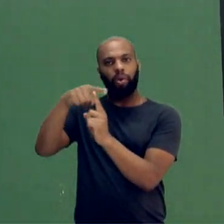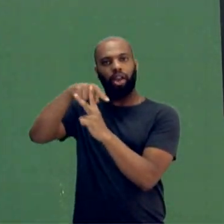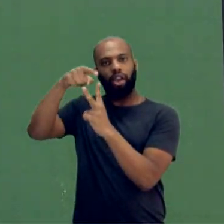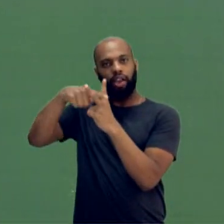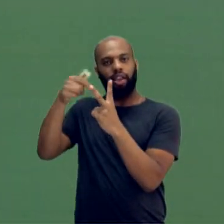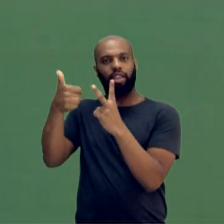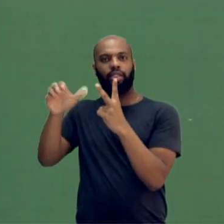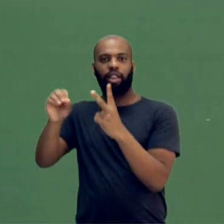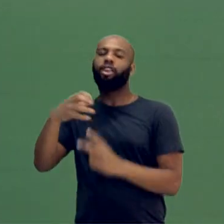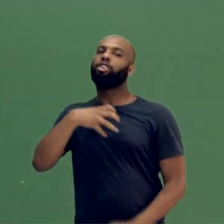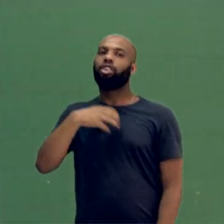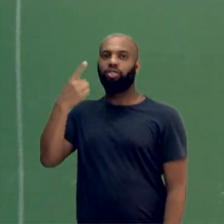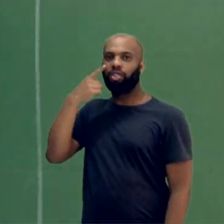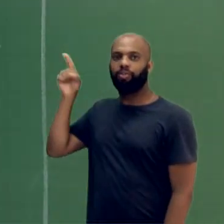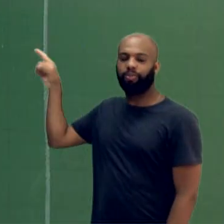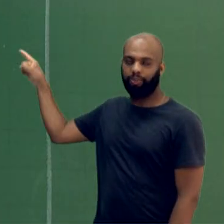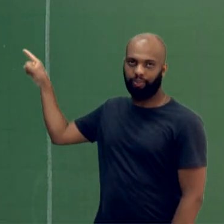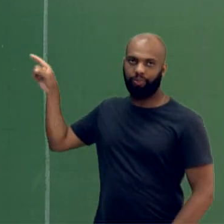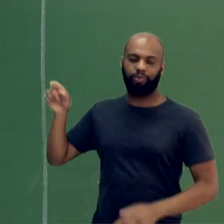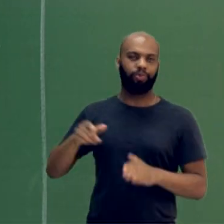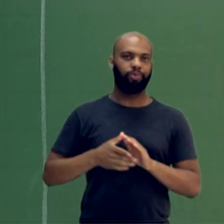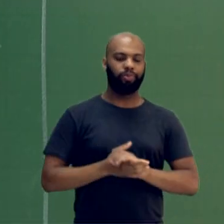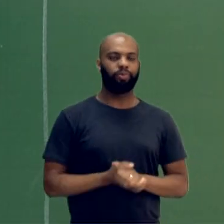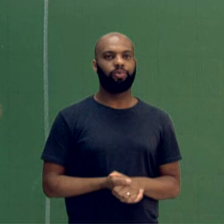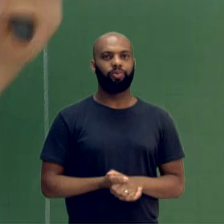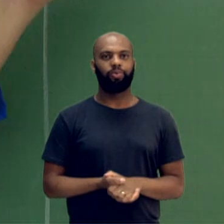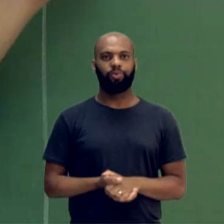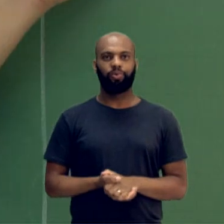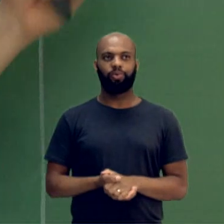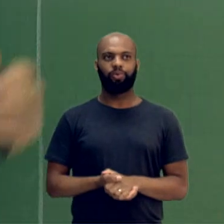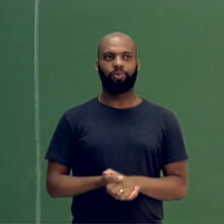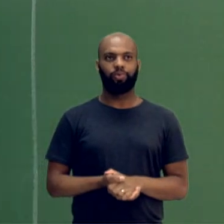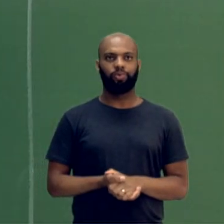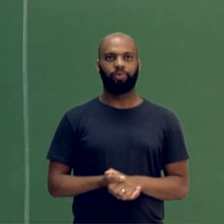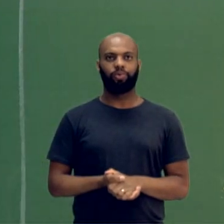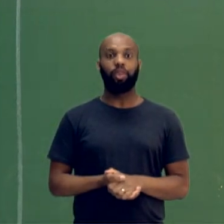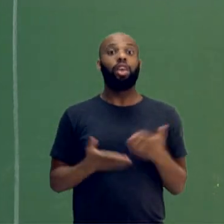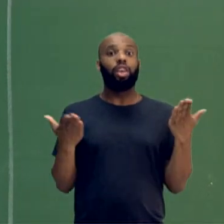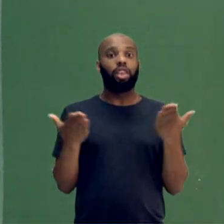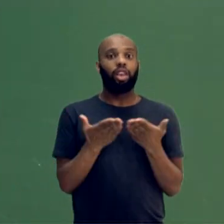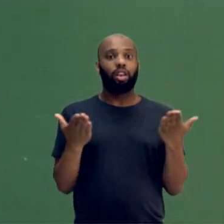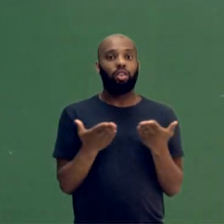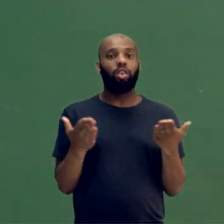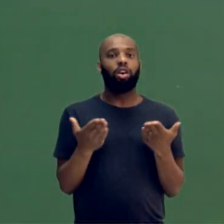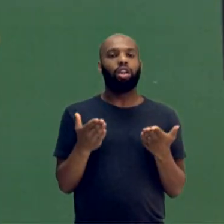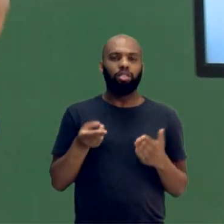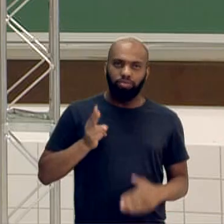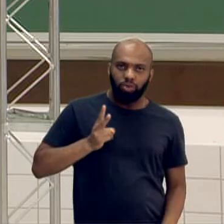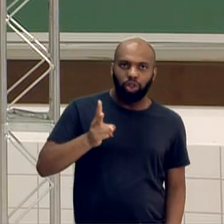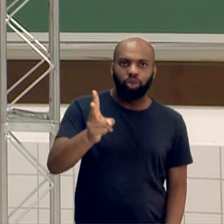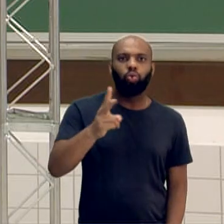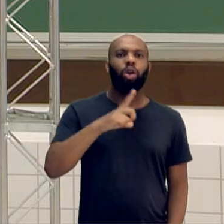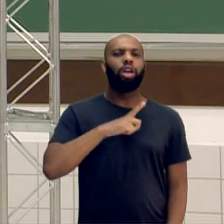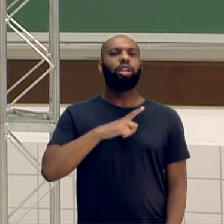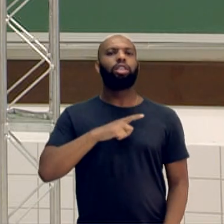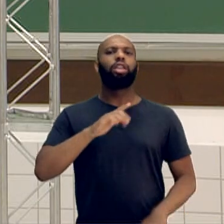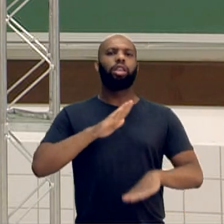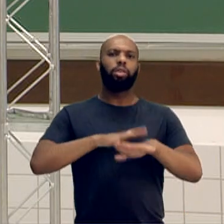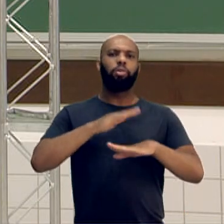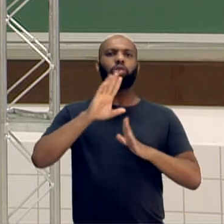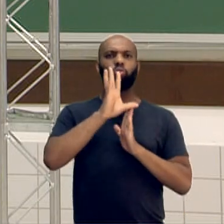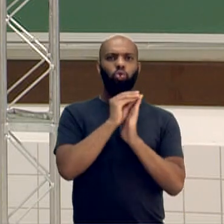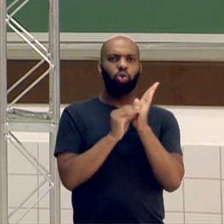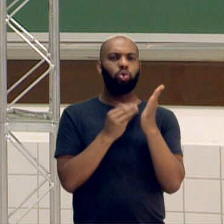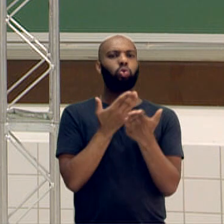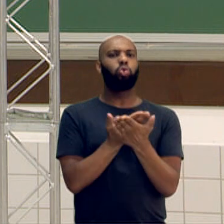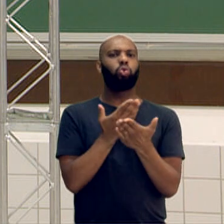do jeitinho que você está vendo agora, tá bom? Muito bem. E agora, vamos adiante que nós temos muito mais